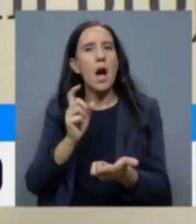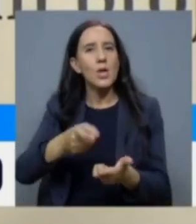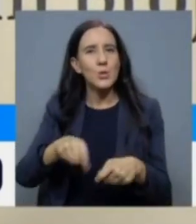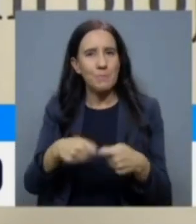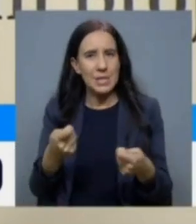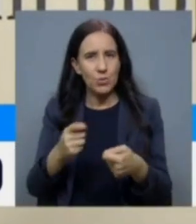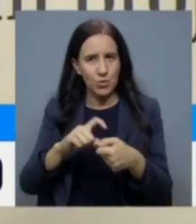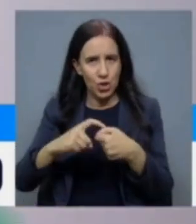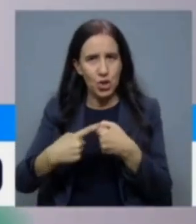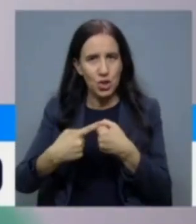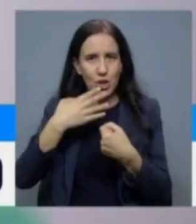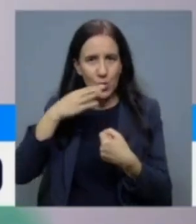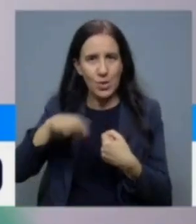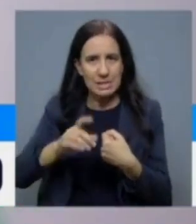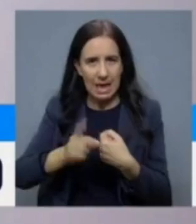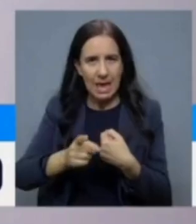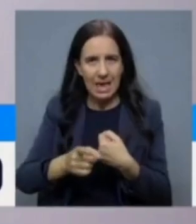geringonça?